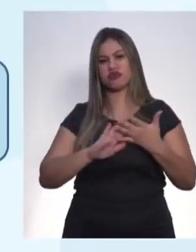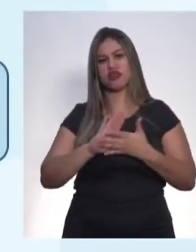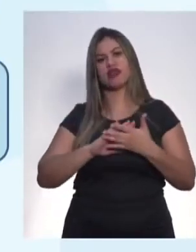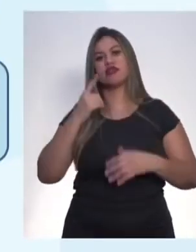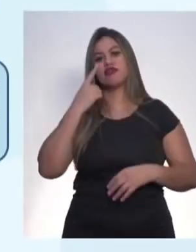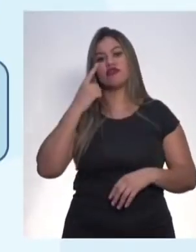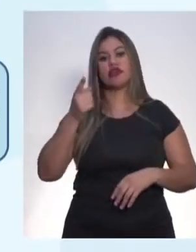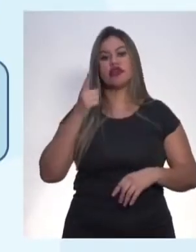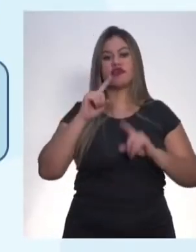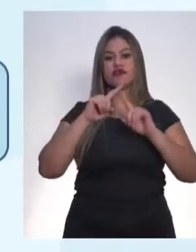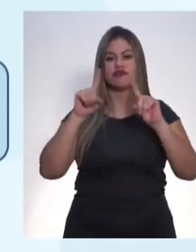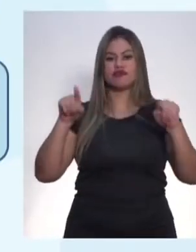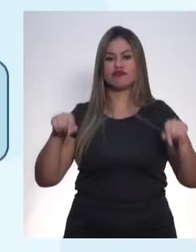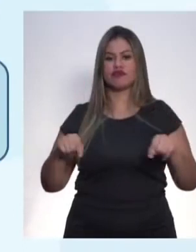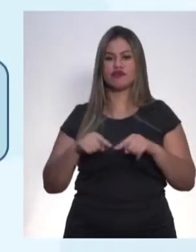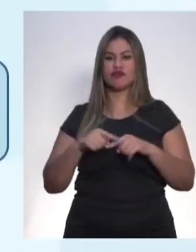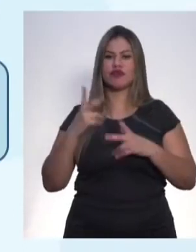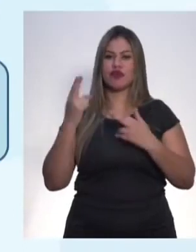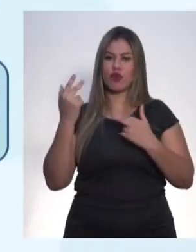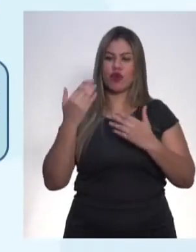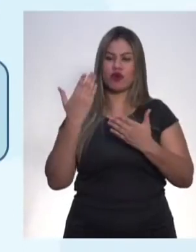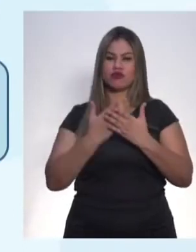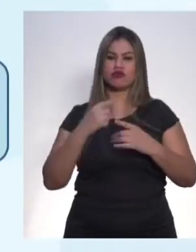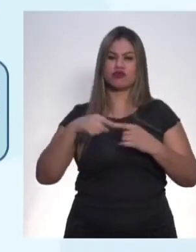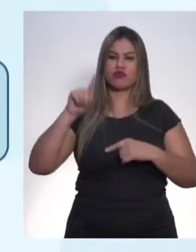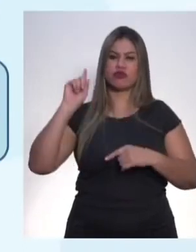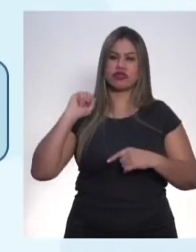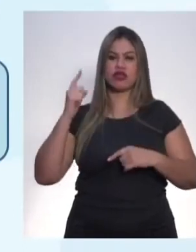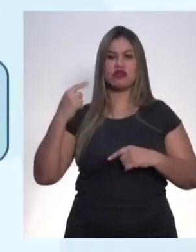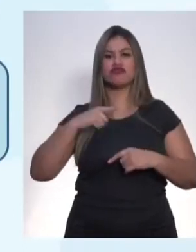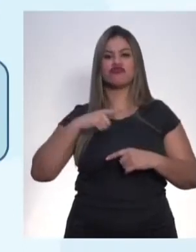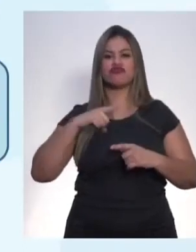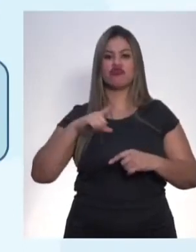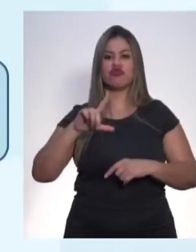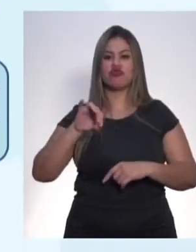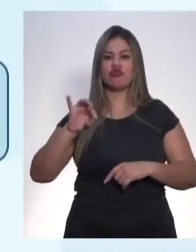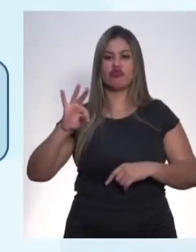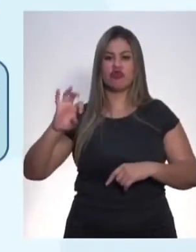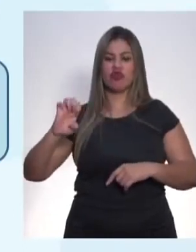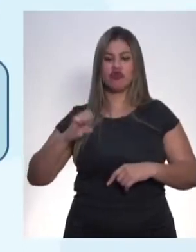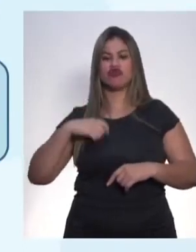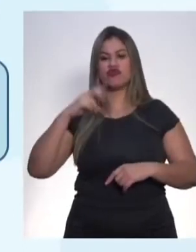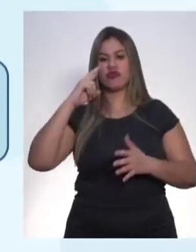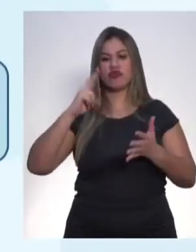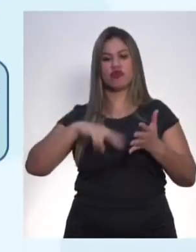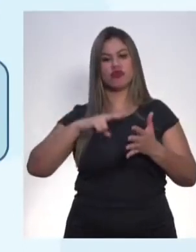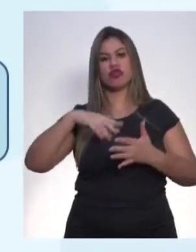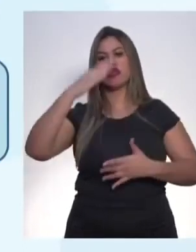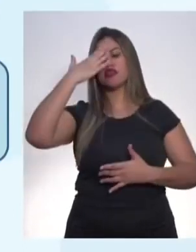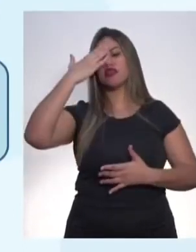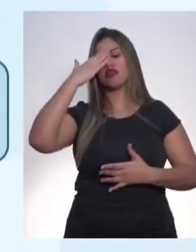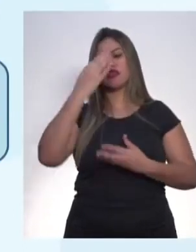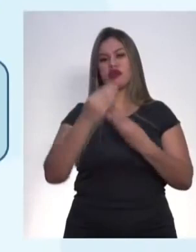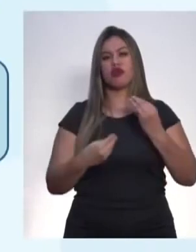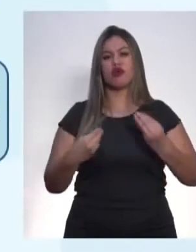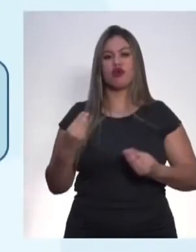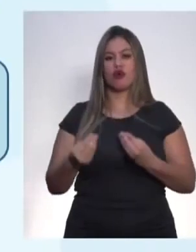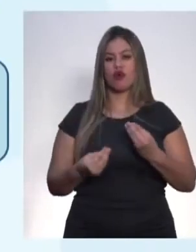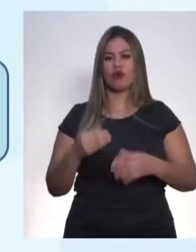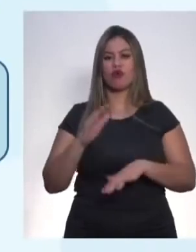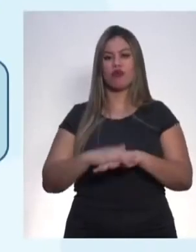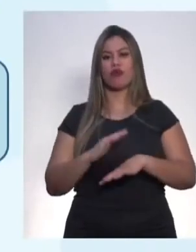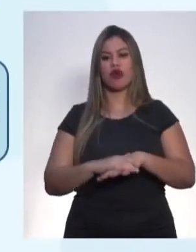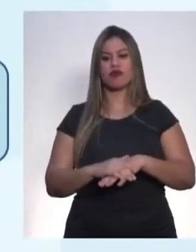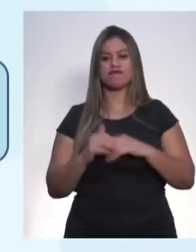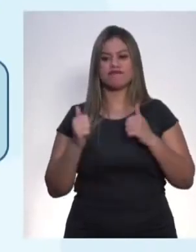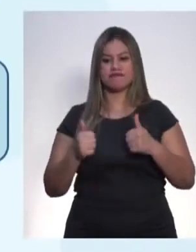uma figura parecida com a aula passada, que tinha um lote, é no mesmo estilo. Vamos ler, entender, para a gente poder ver como faz